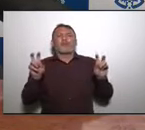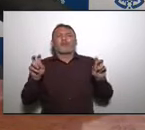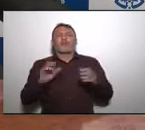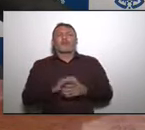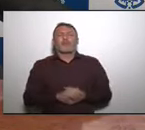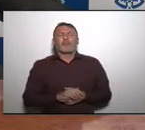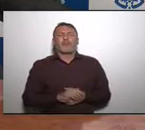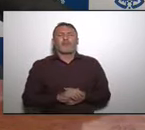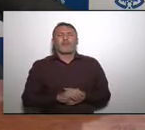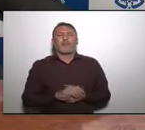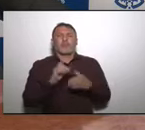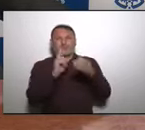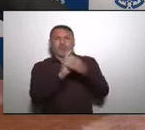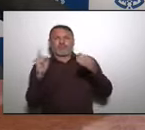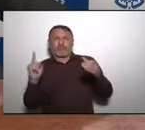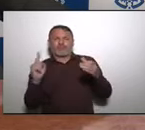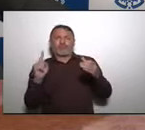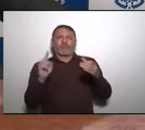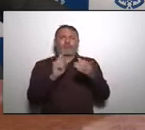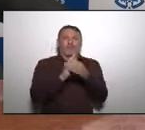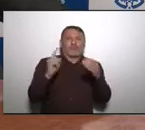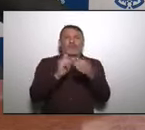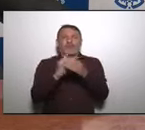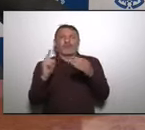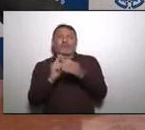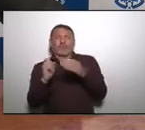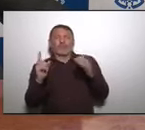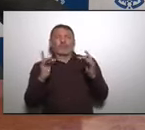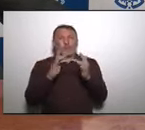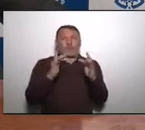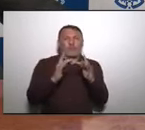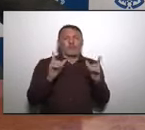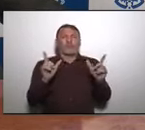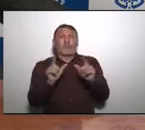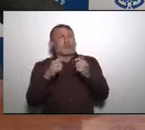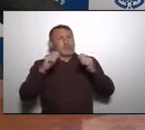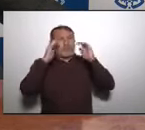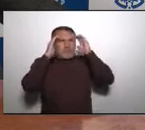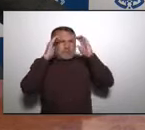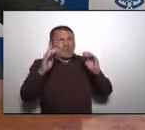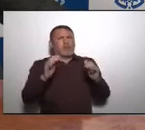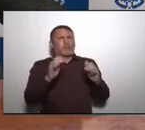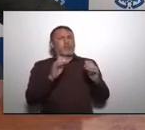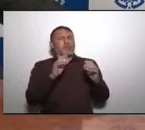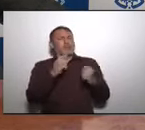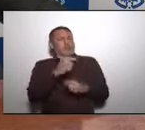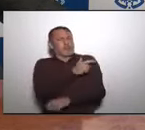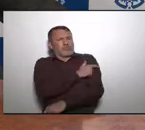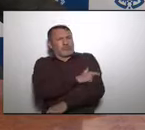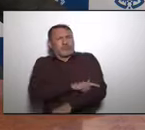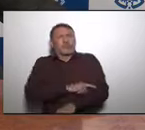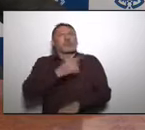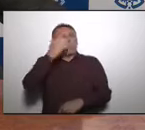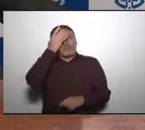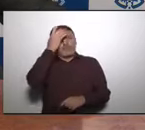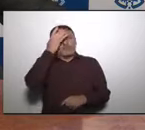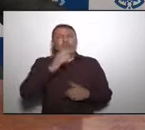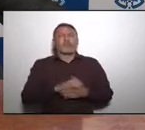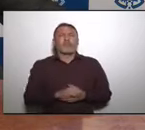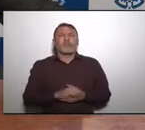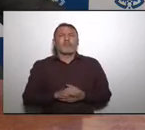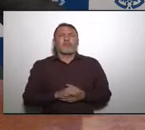do isolamento, né? O senhor vem batendo nessa tecla, né, que precisa respeitar, disciplina, né, tudo sobre tudo.